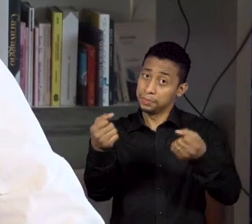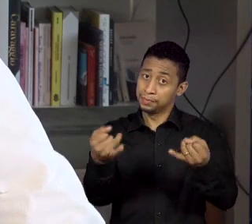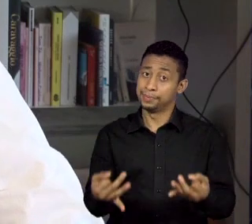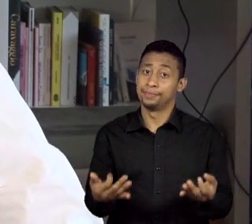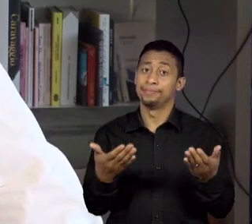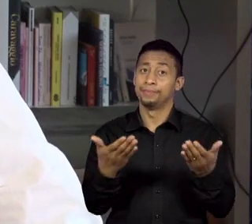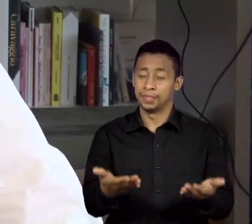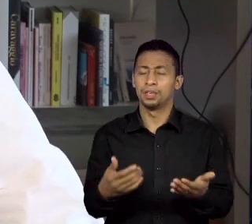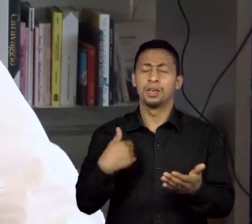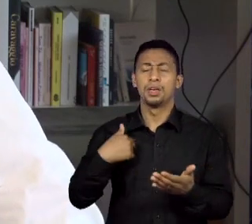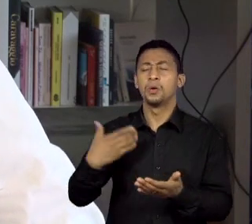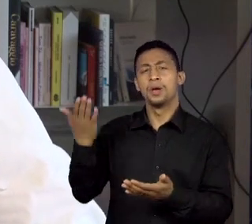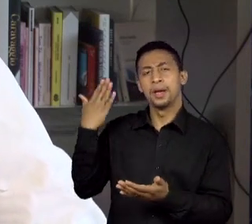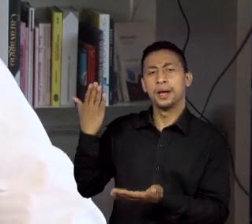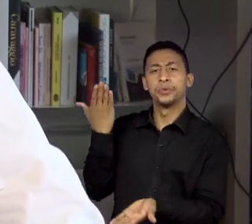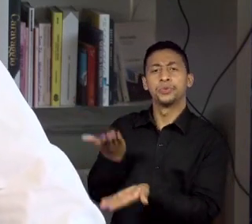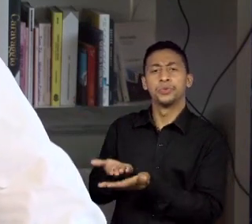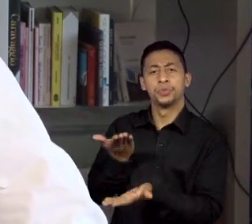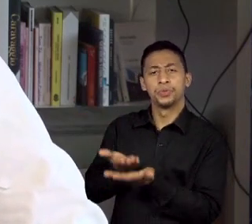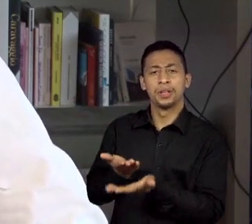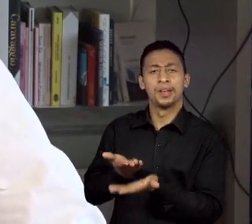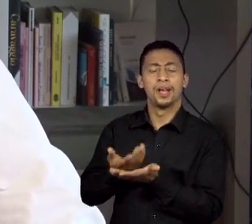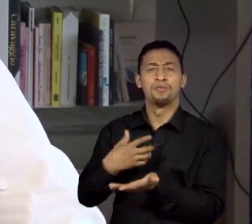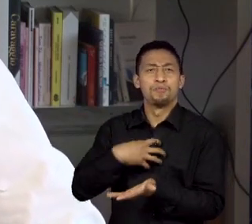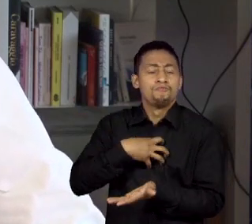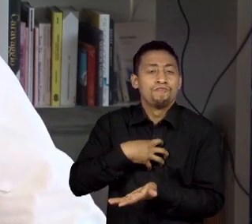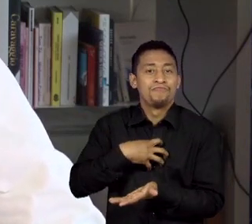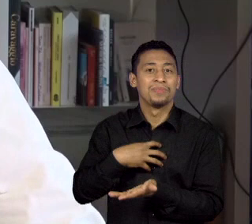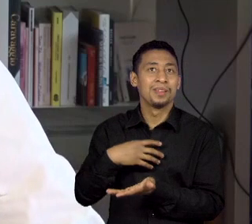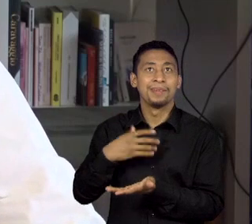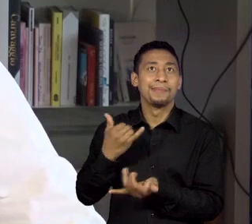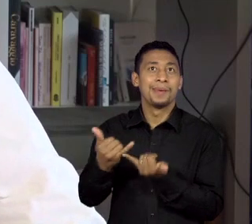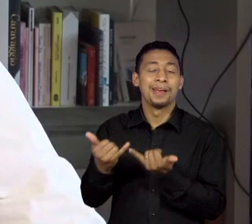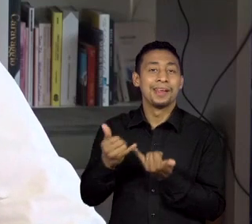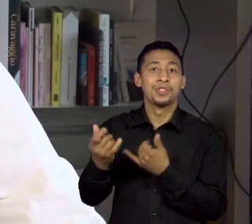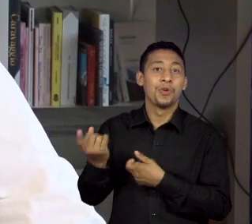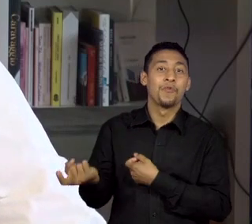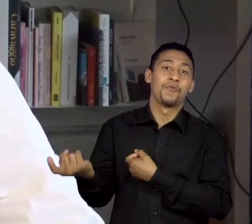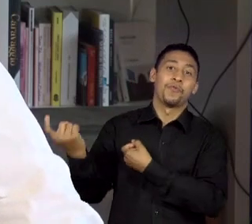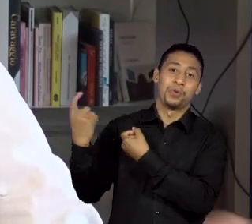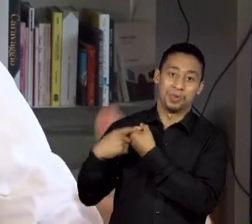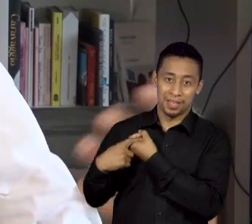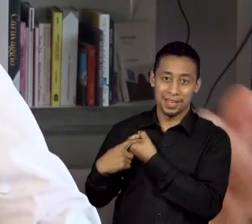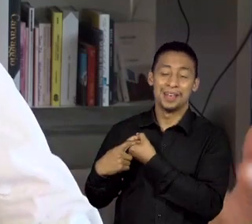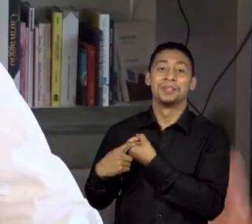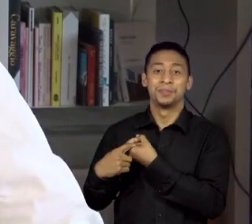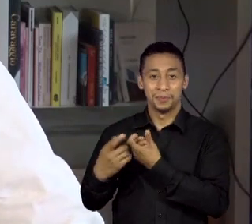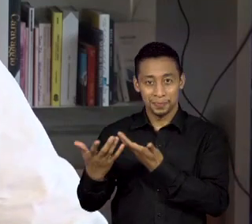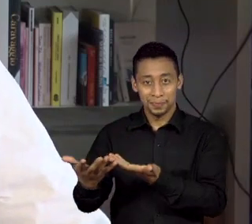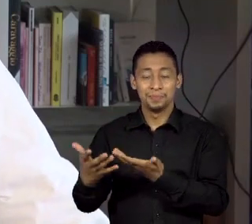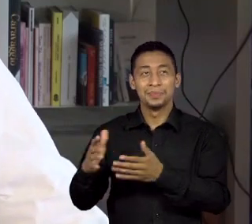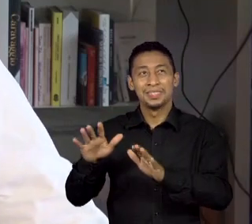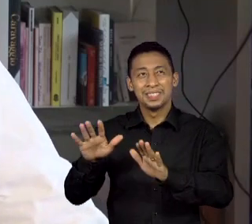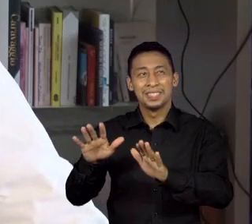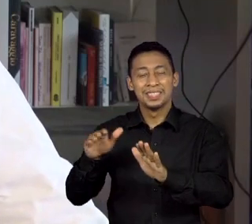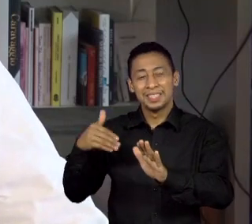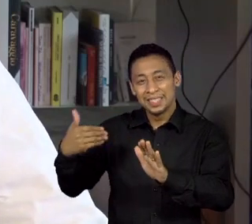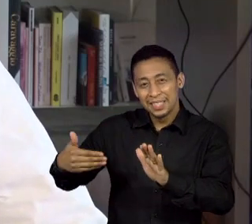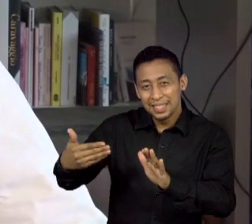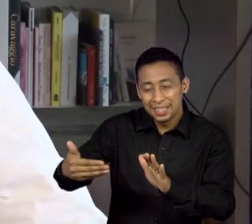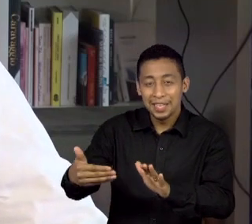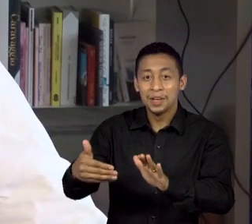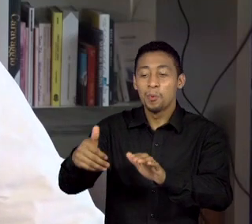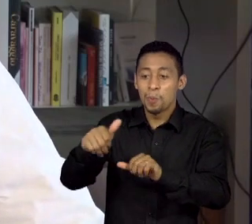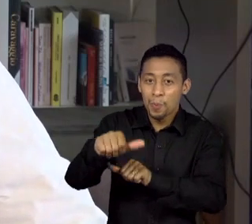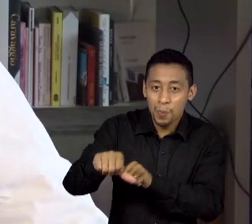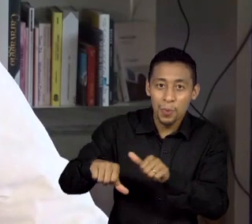da época que ele era estudante, que ele escreveu, que ele se sente voltando àquela época, né? No final, a virada final, digamos, a modificação